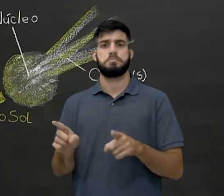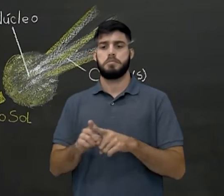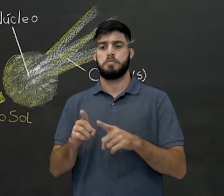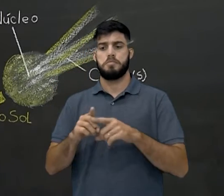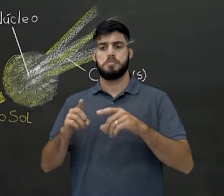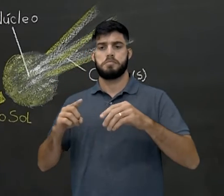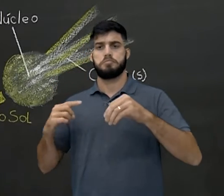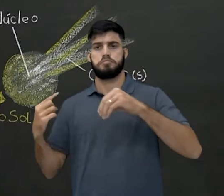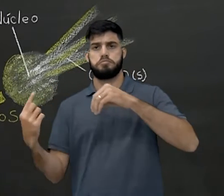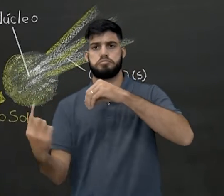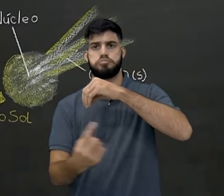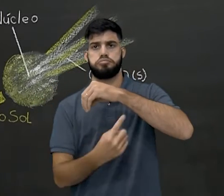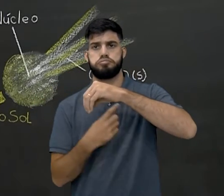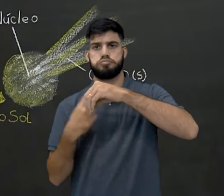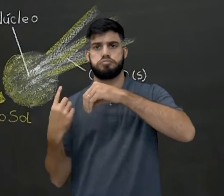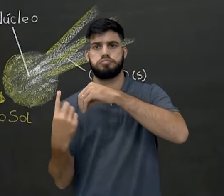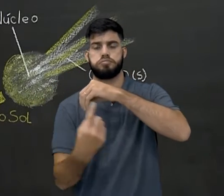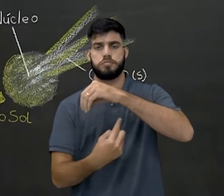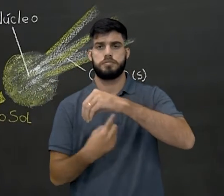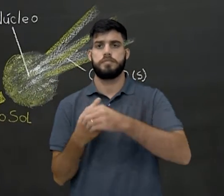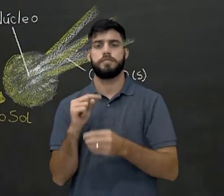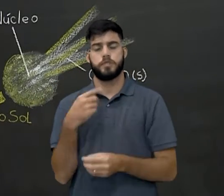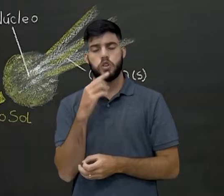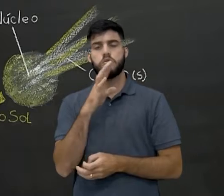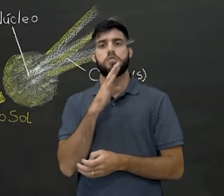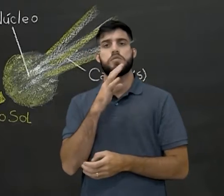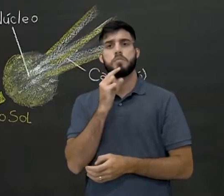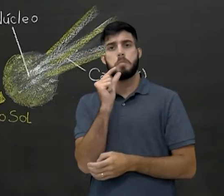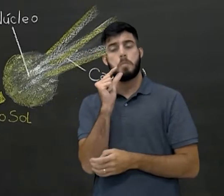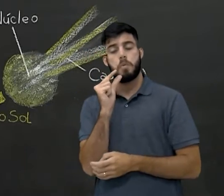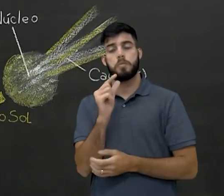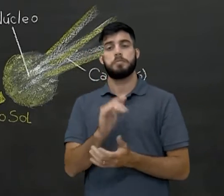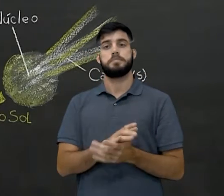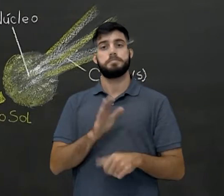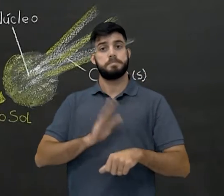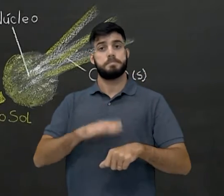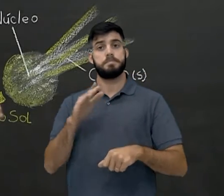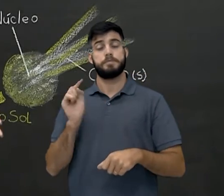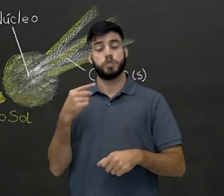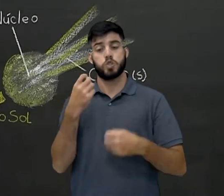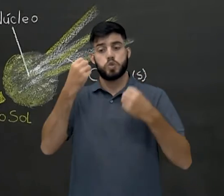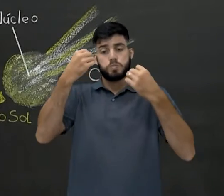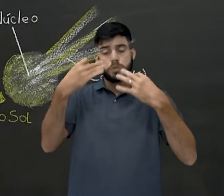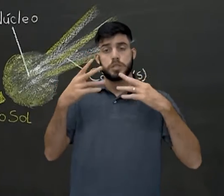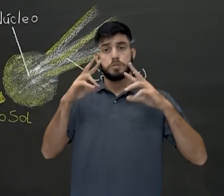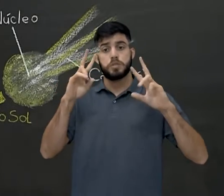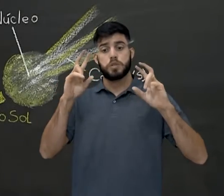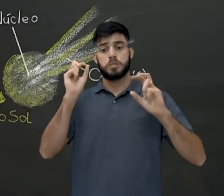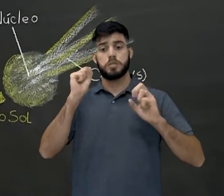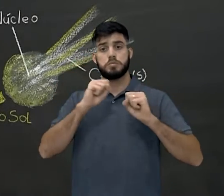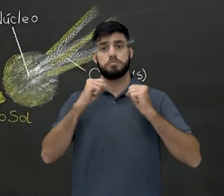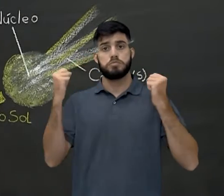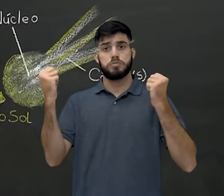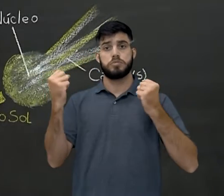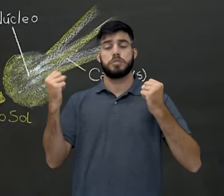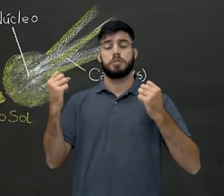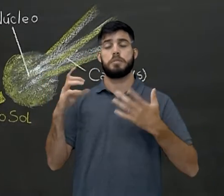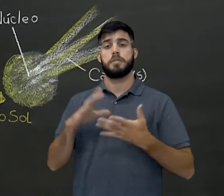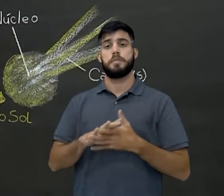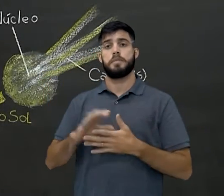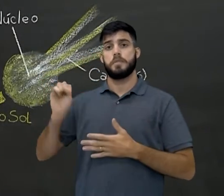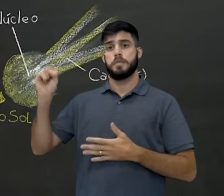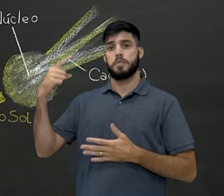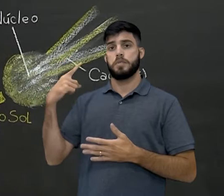desse Sol. Vamos conhecer um pouco mais? Quando a gente fala do Sistema Solar, ele está situado em algum lugar. Ele